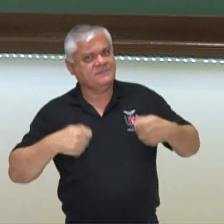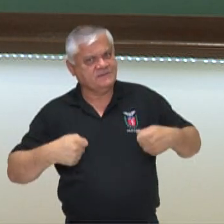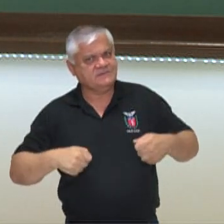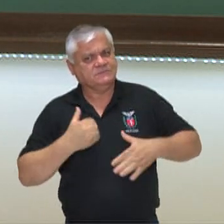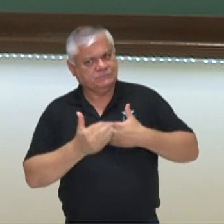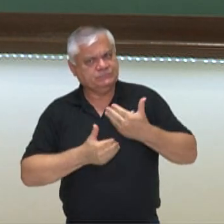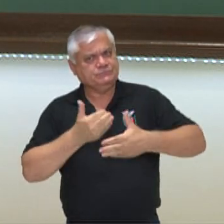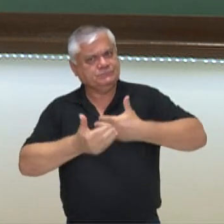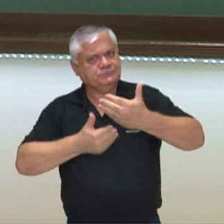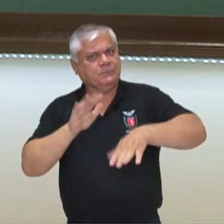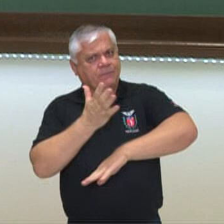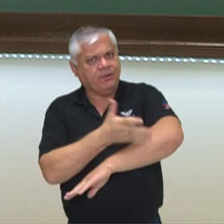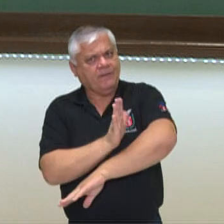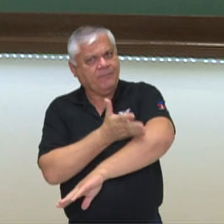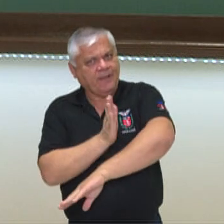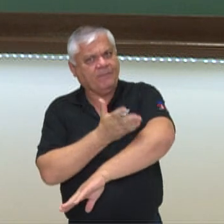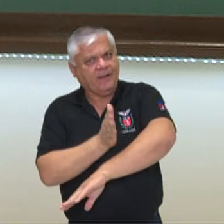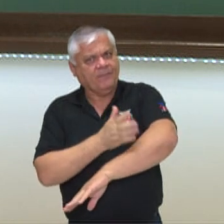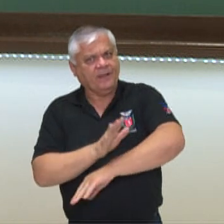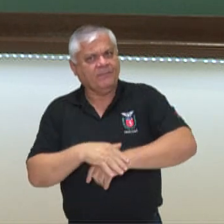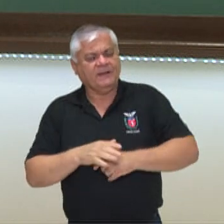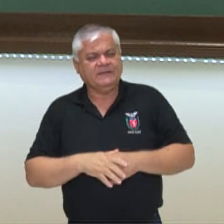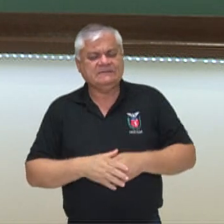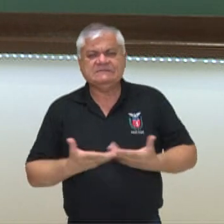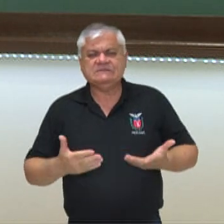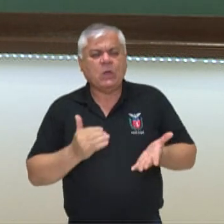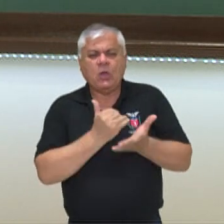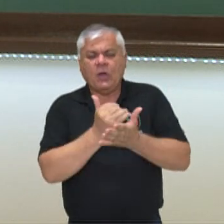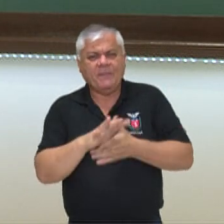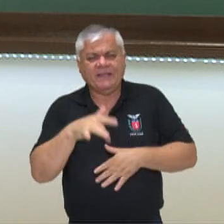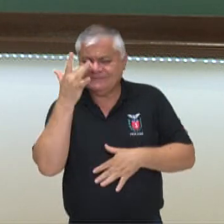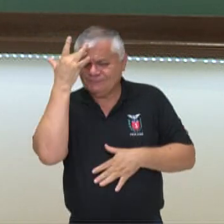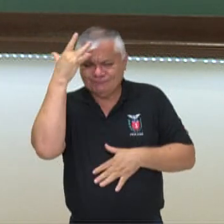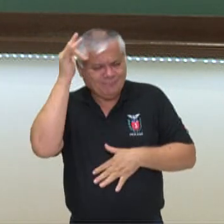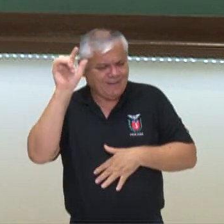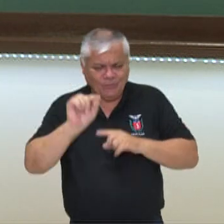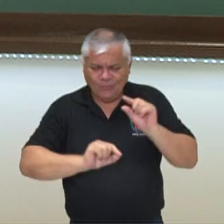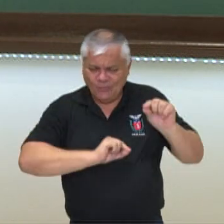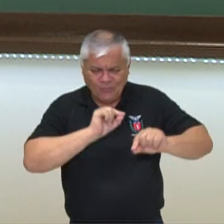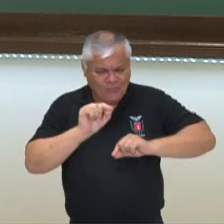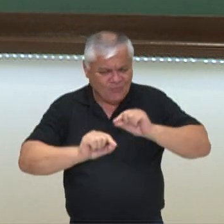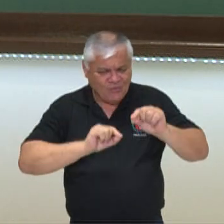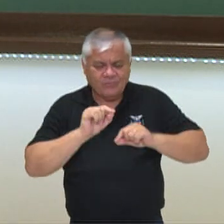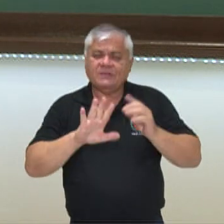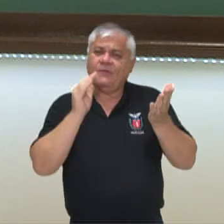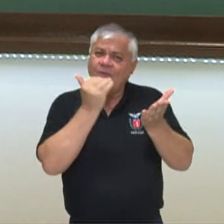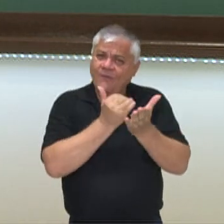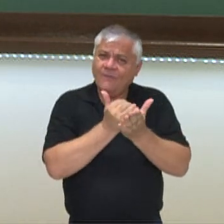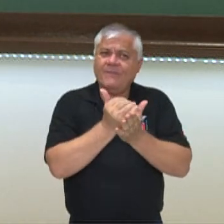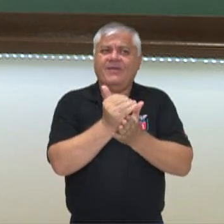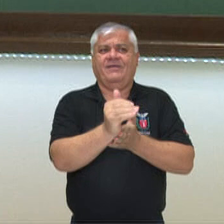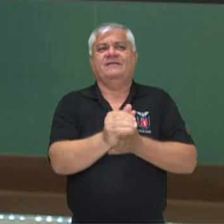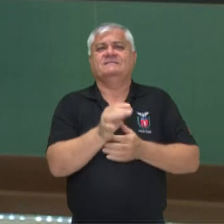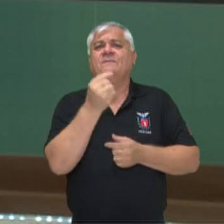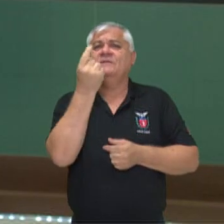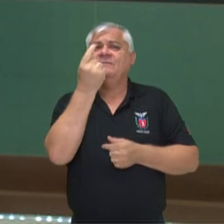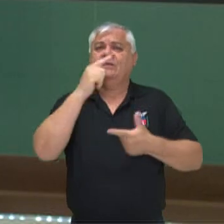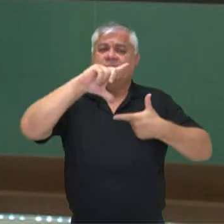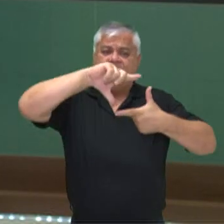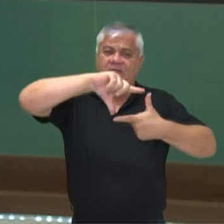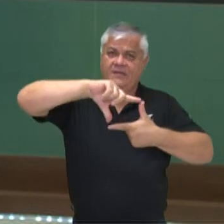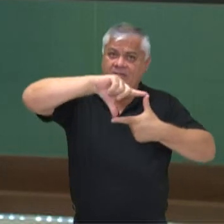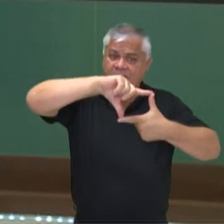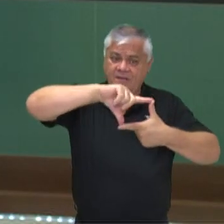desenvolvendo. Você começa sem ter a mínima noção. Então, você começa pelo começo, gente. Isso mesmo, olha lá. O retângulo